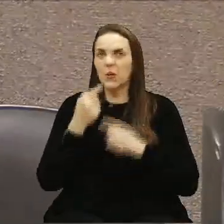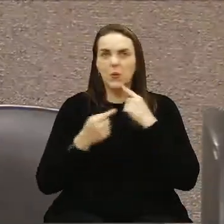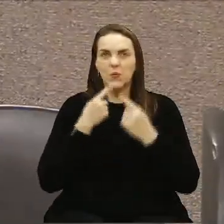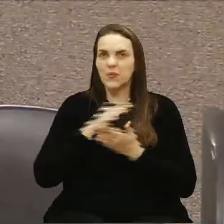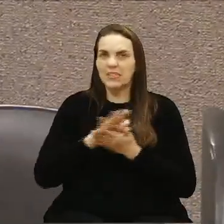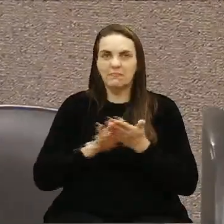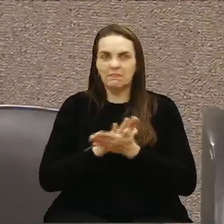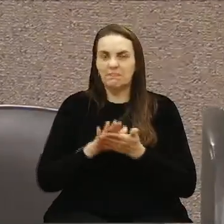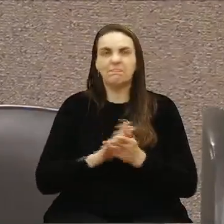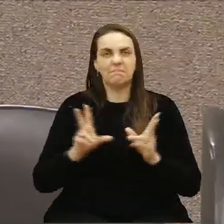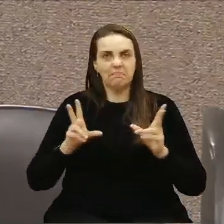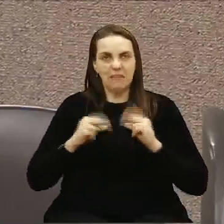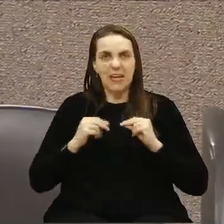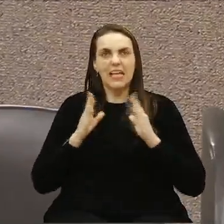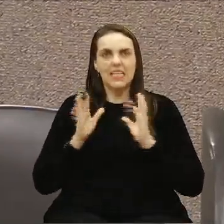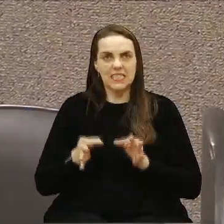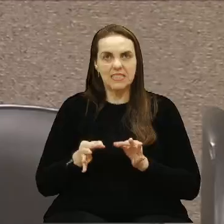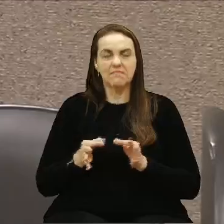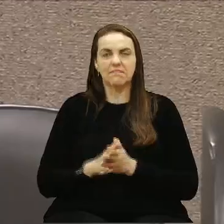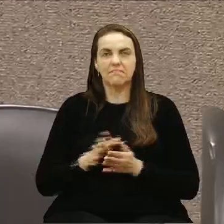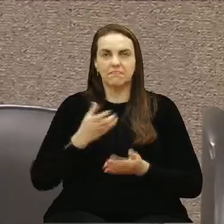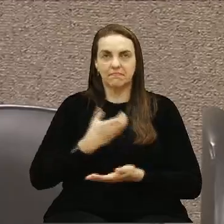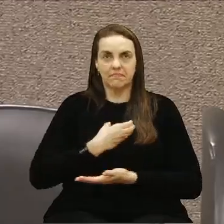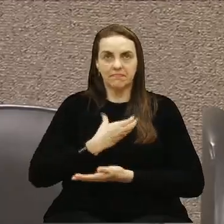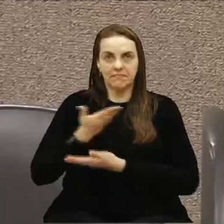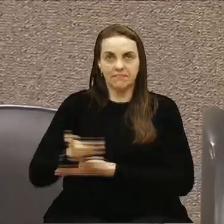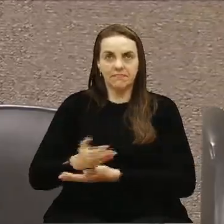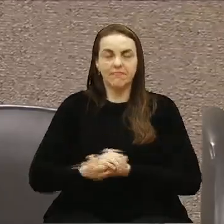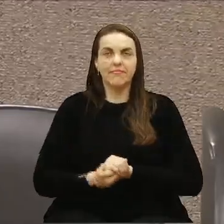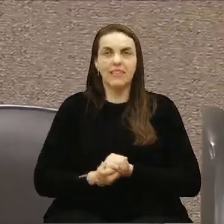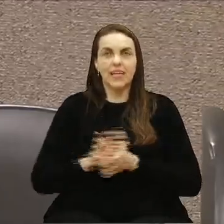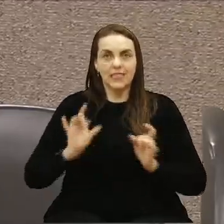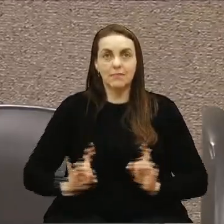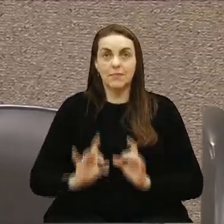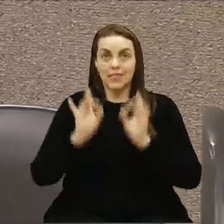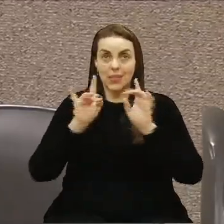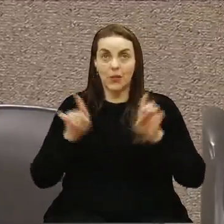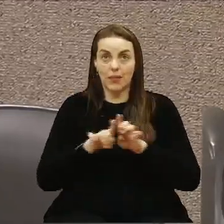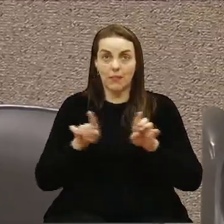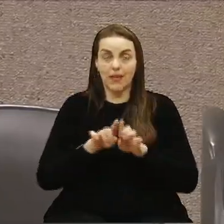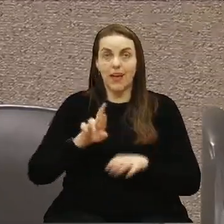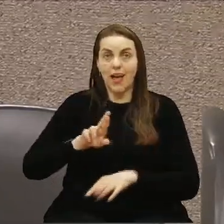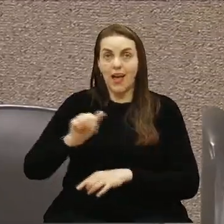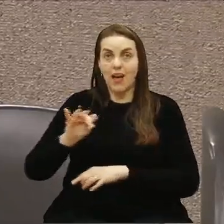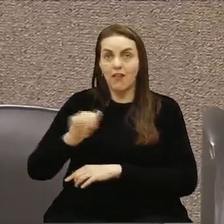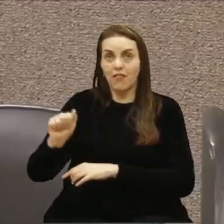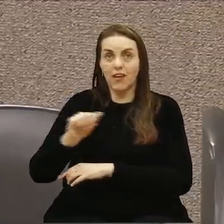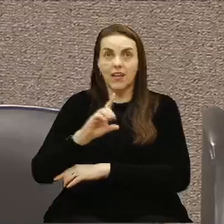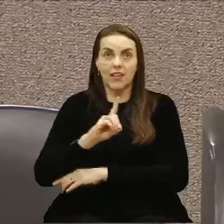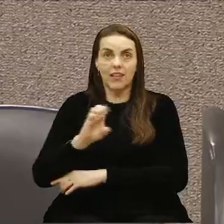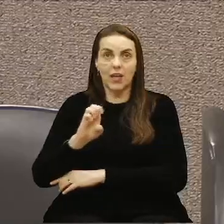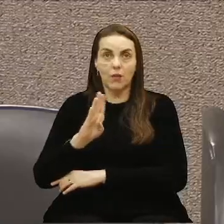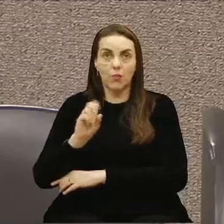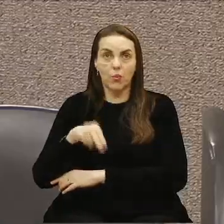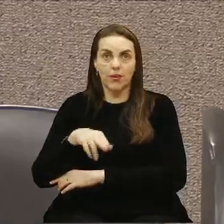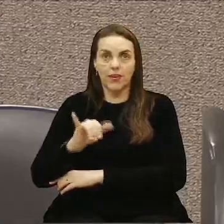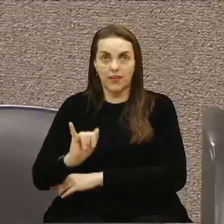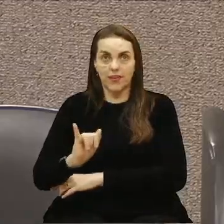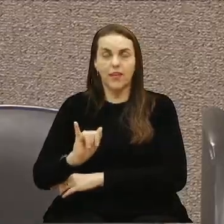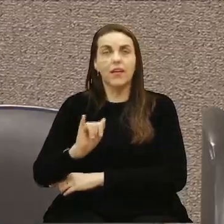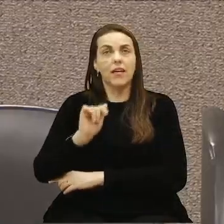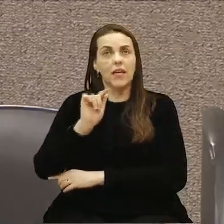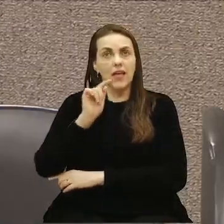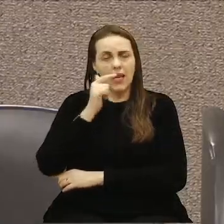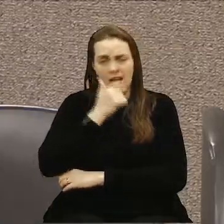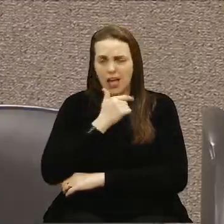também merecedora dessa comenda. E a comenda especial para o Rafa Deboni, acho que a gente